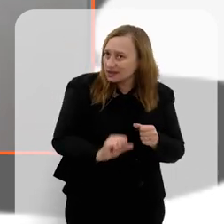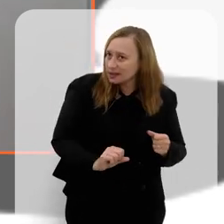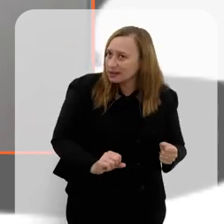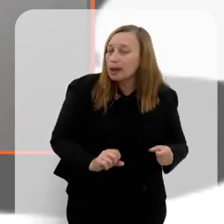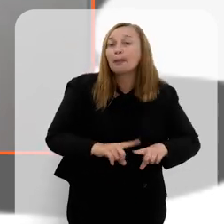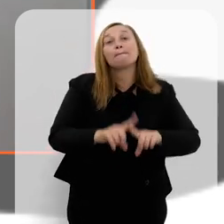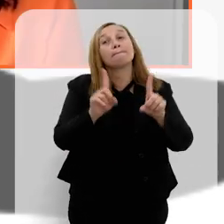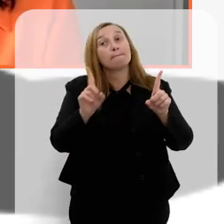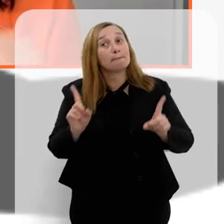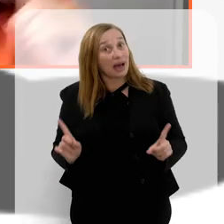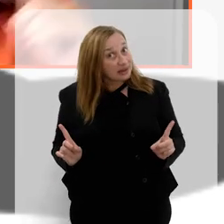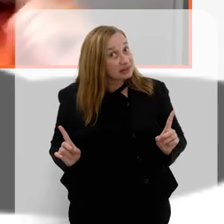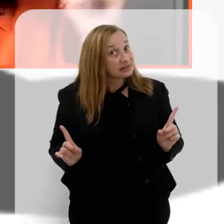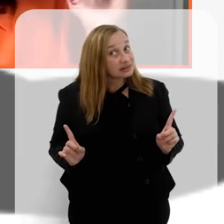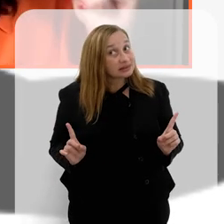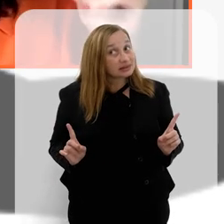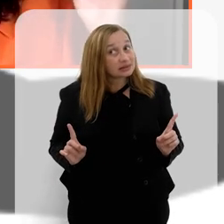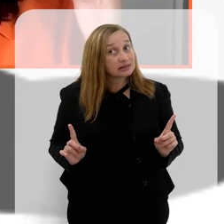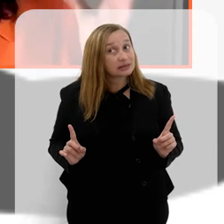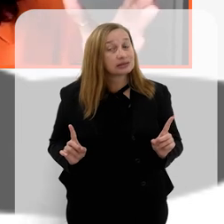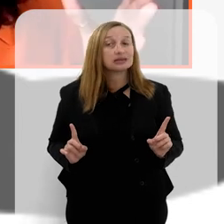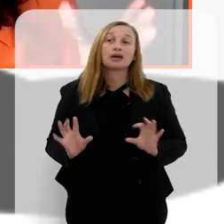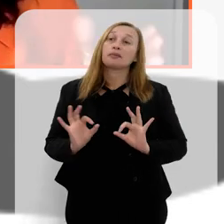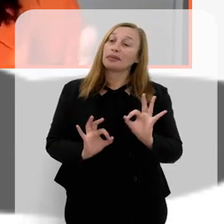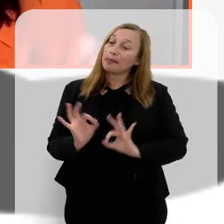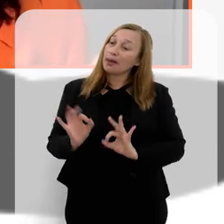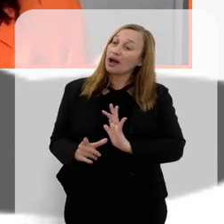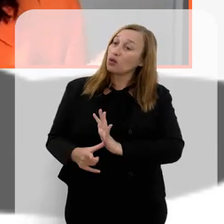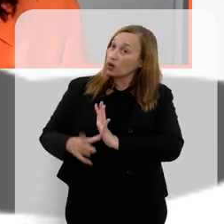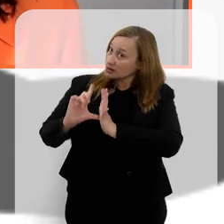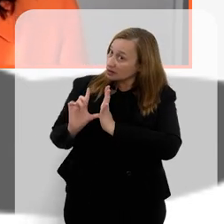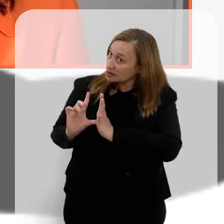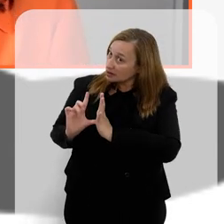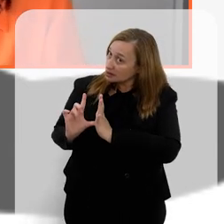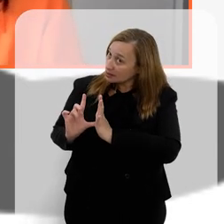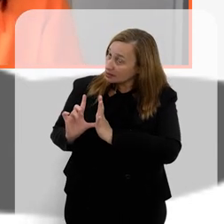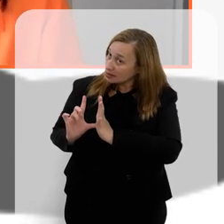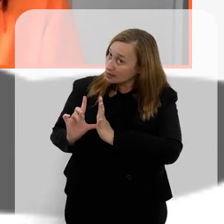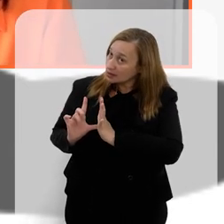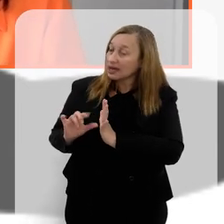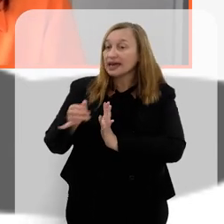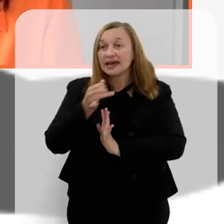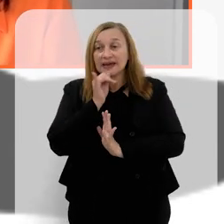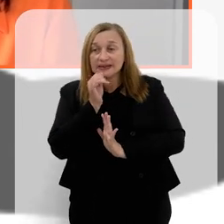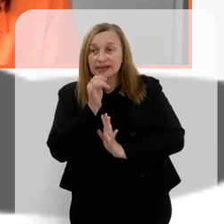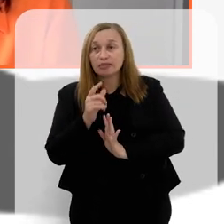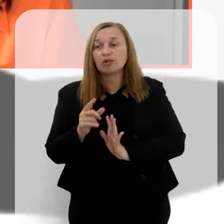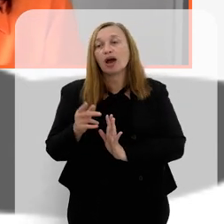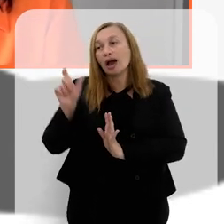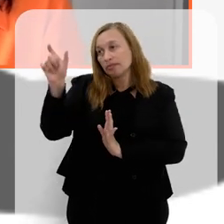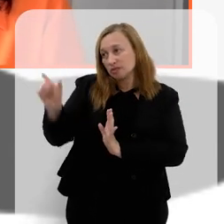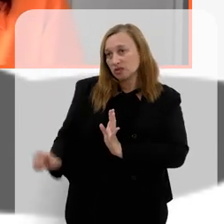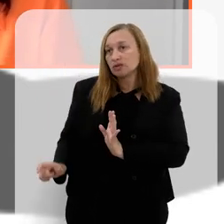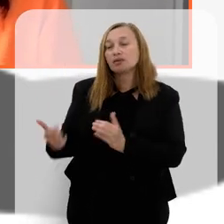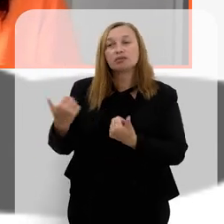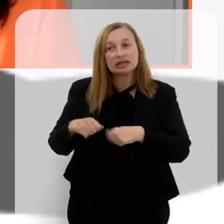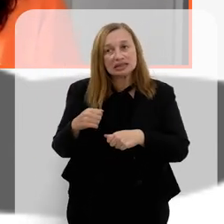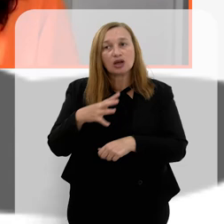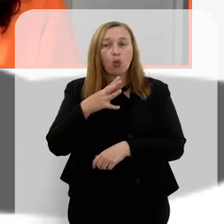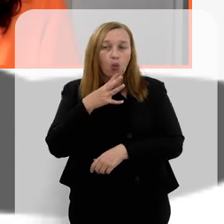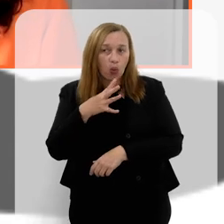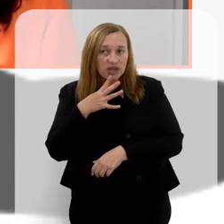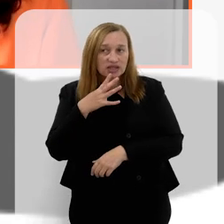pode fazer, mas existe um preparo, né? Então, Sim. assim, idealmente, a pessoa tem